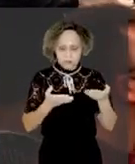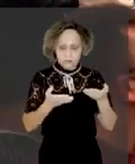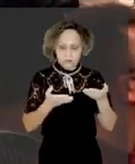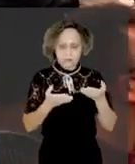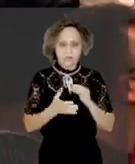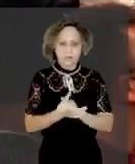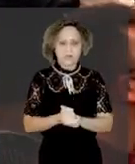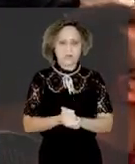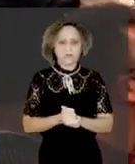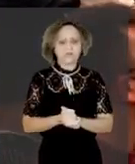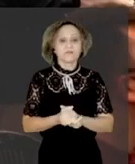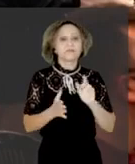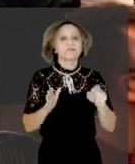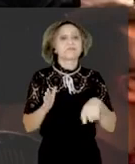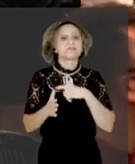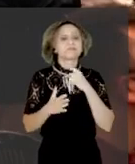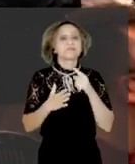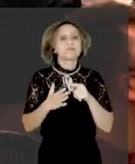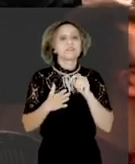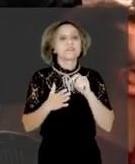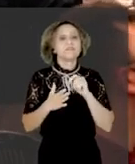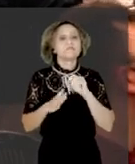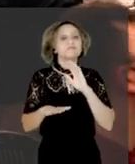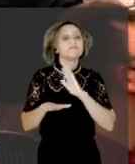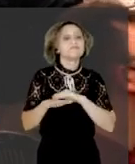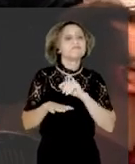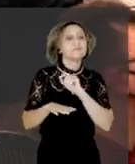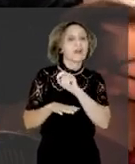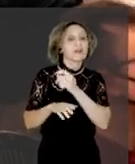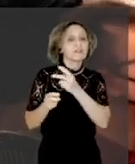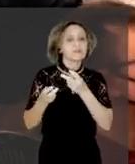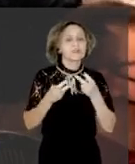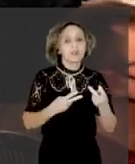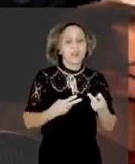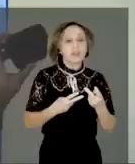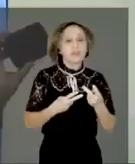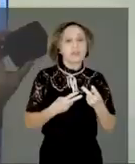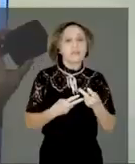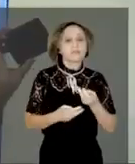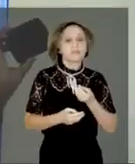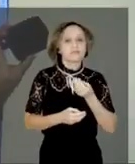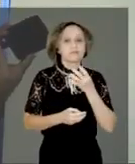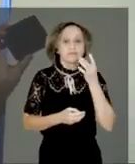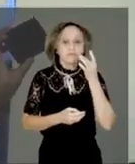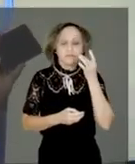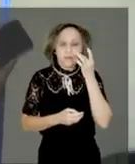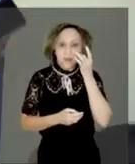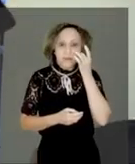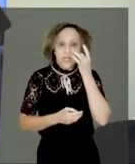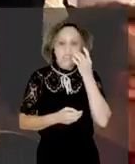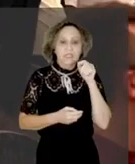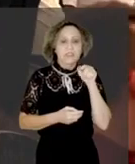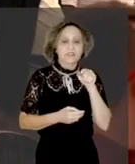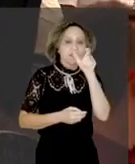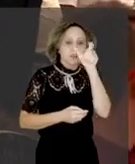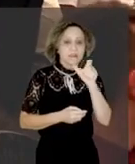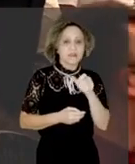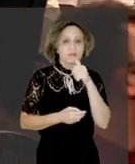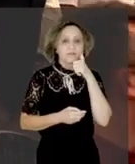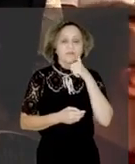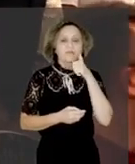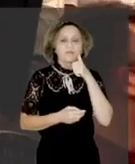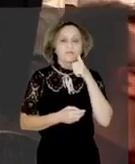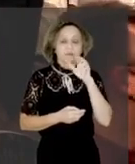que passa, cada dia que a gente ouve. Também fez parte do elenco do filme, pastor da Igreja